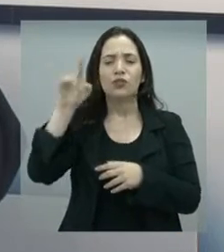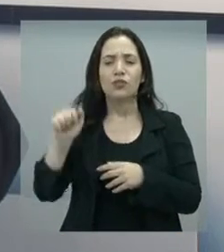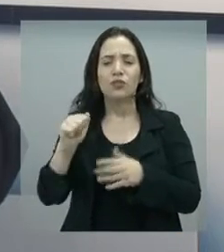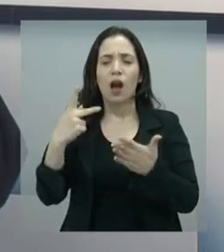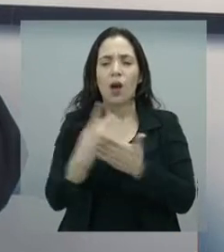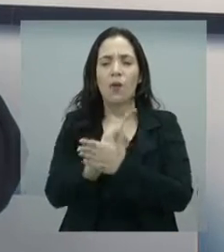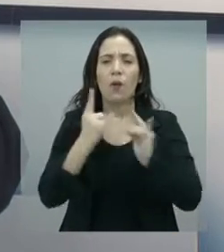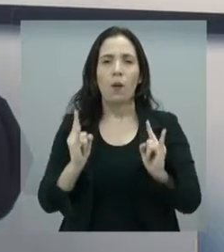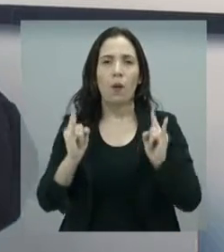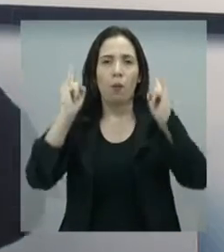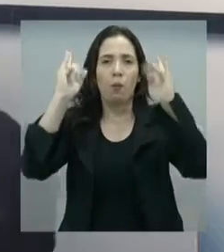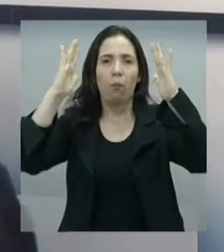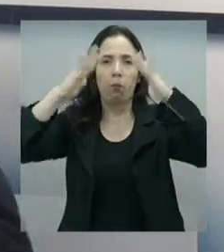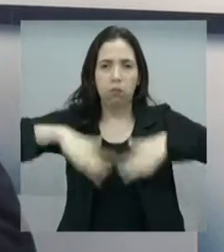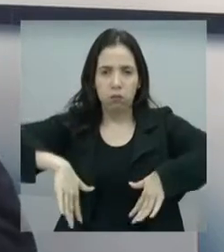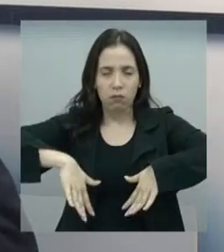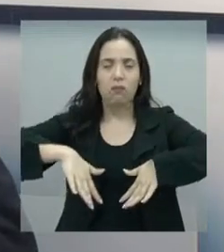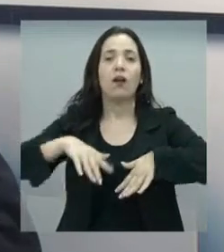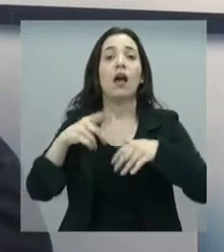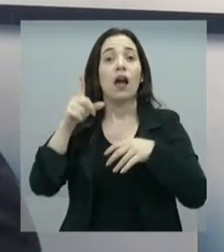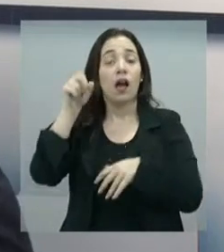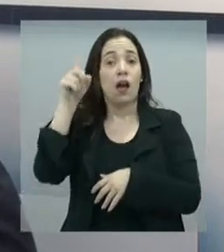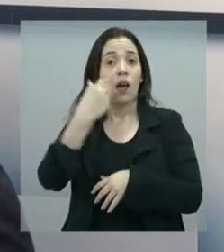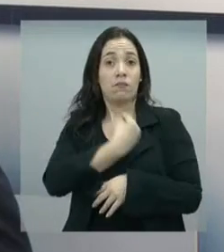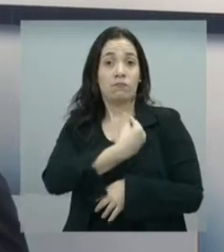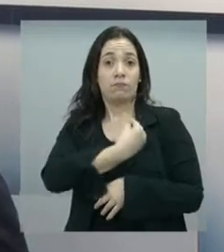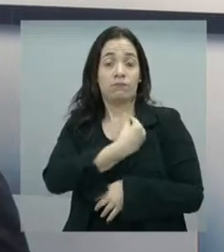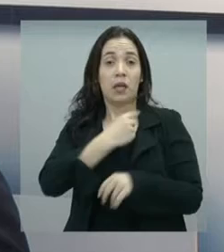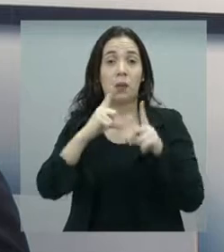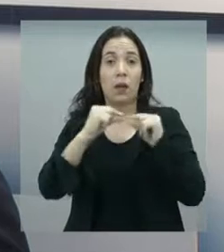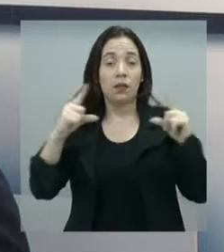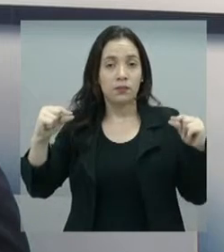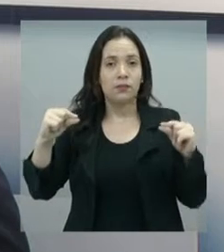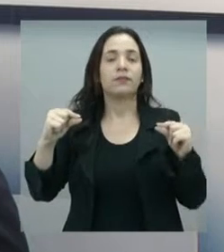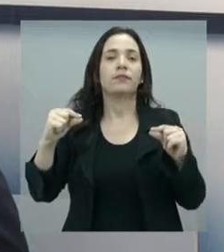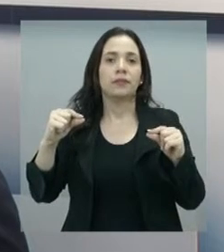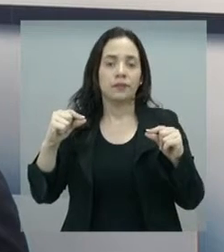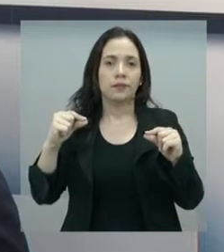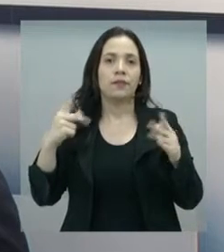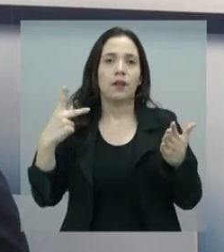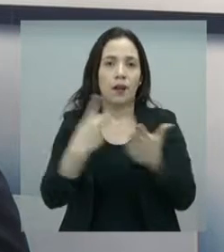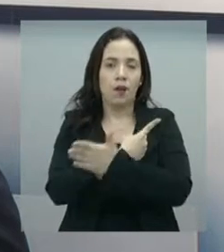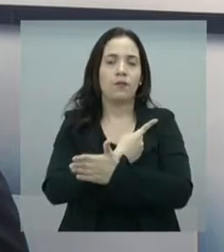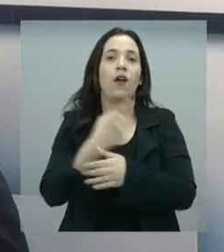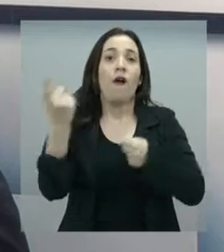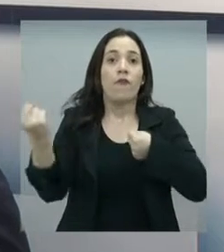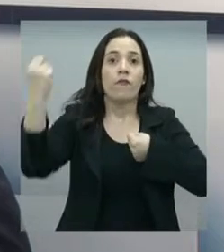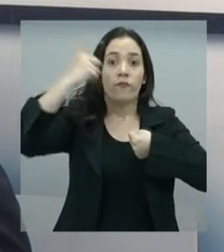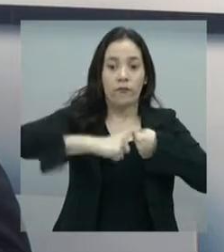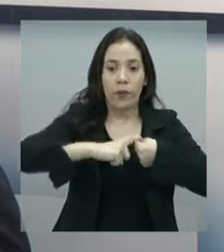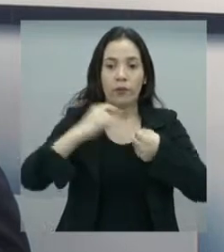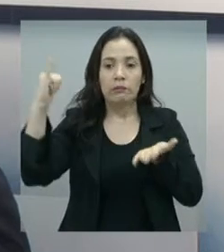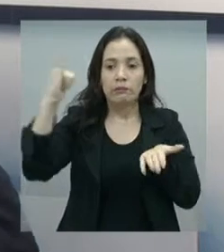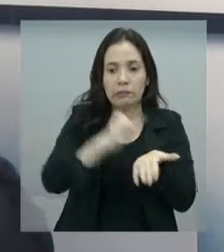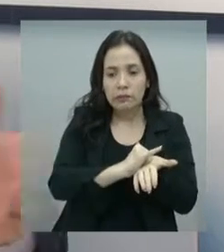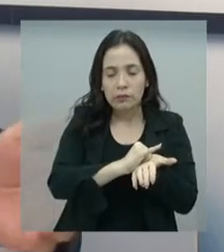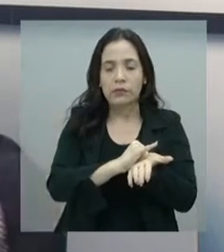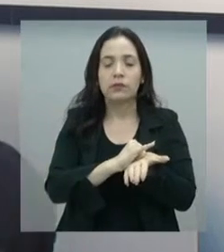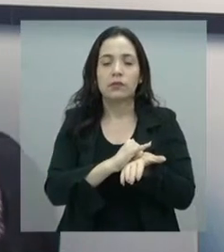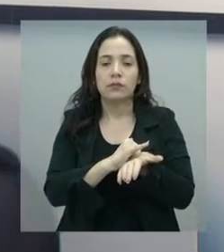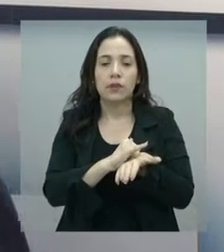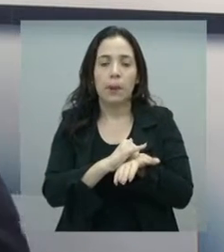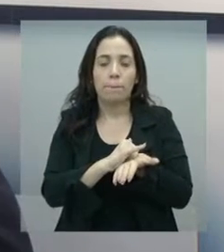tragédia que bateu sobre Fortaleza, né, que foi a questão lá do prédio, desabamento do prédio André.